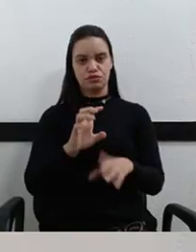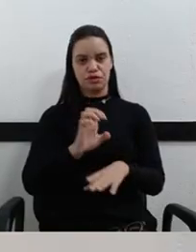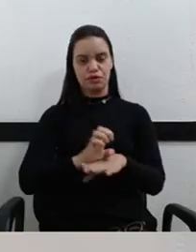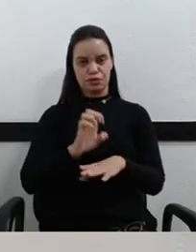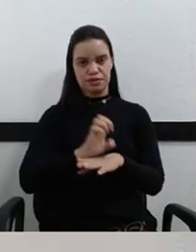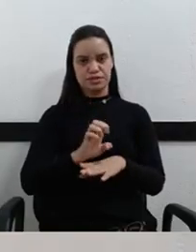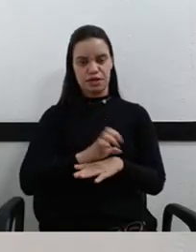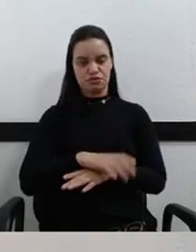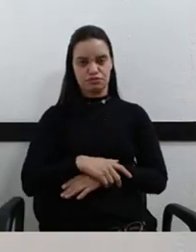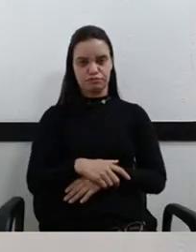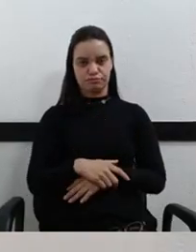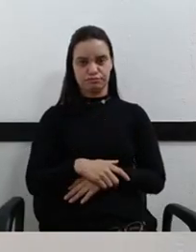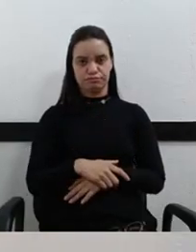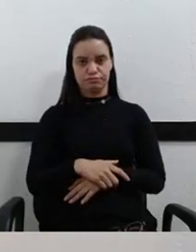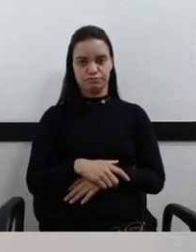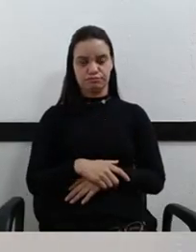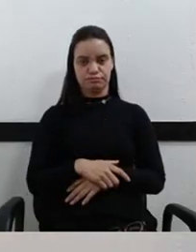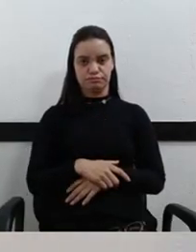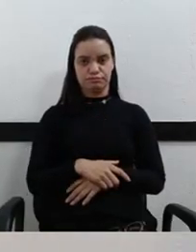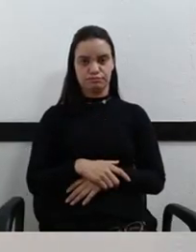probatório.